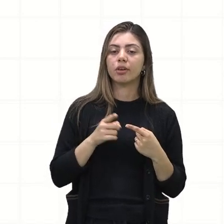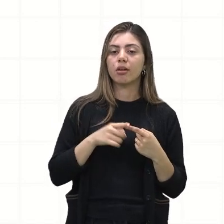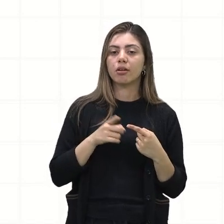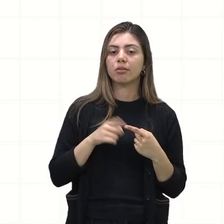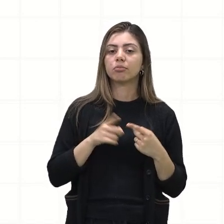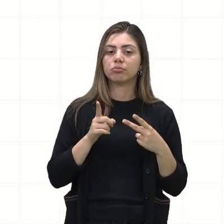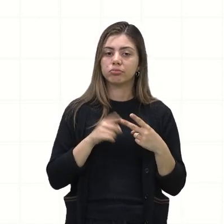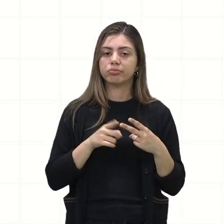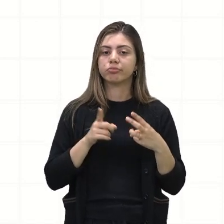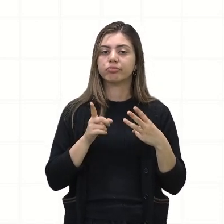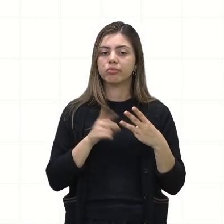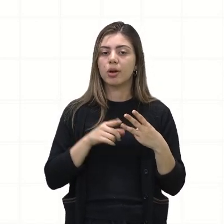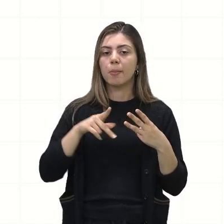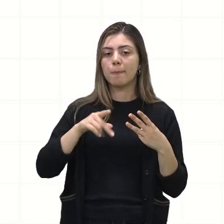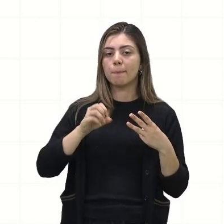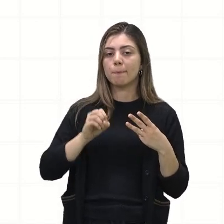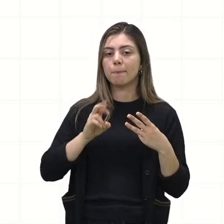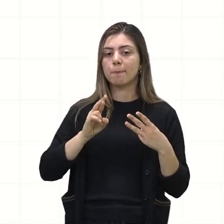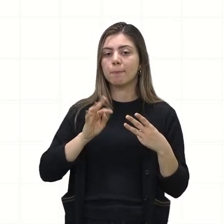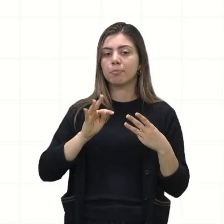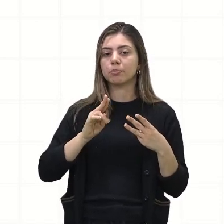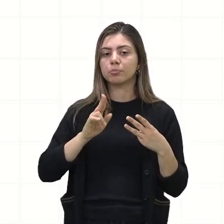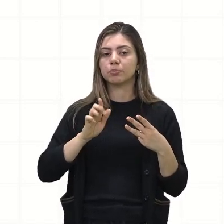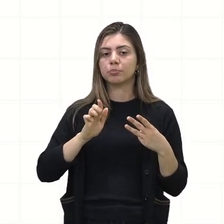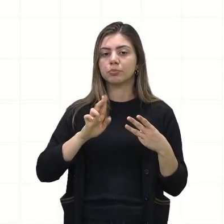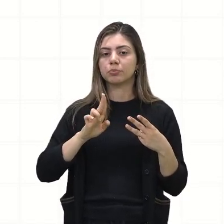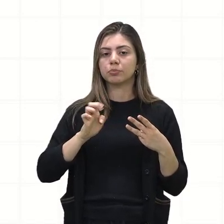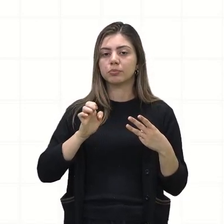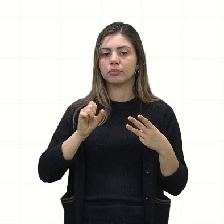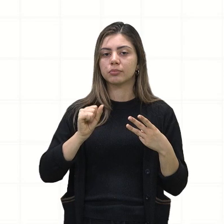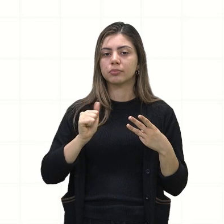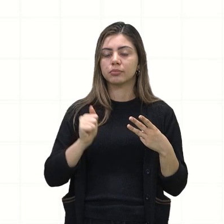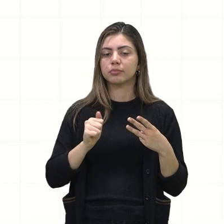portuguesa. E também temos aqui, ó, as bebidas.